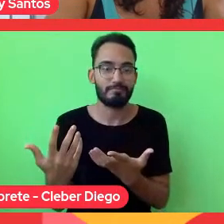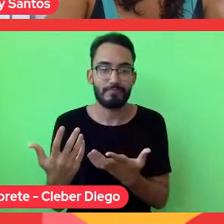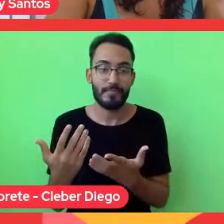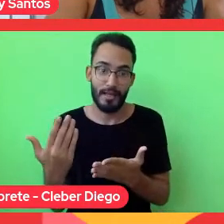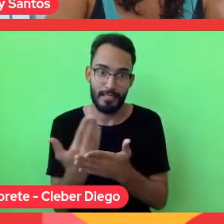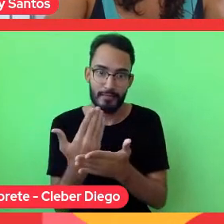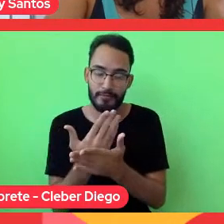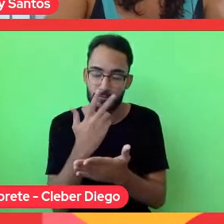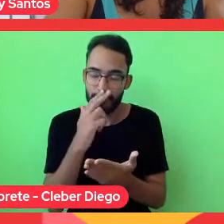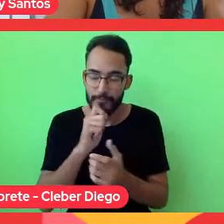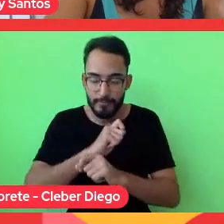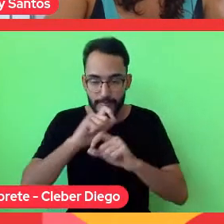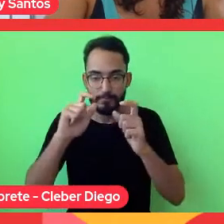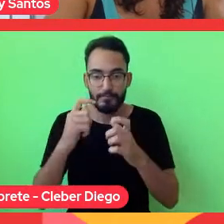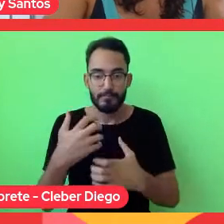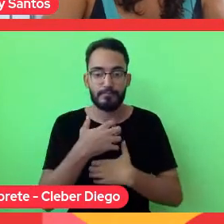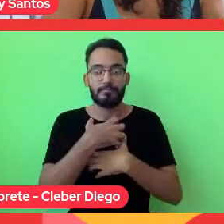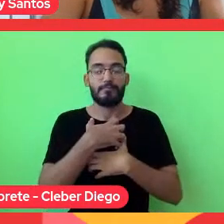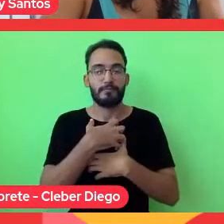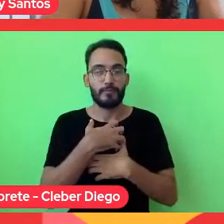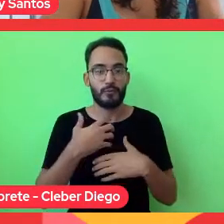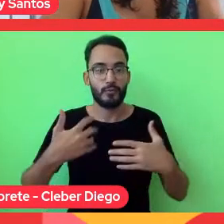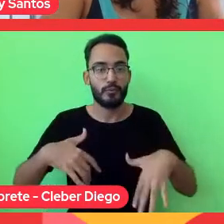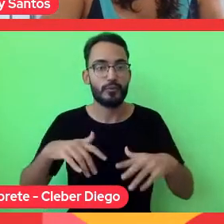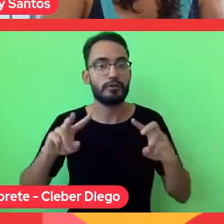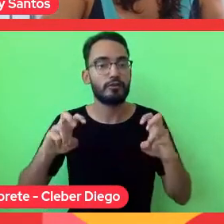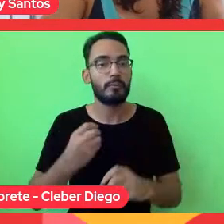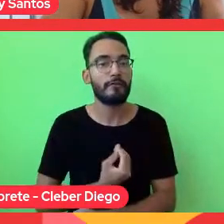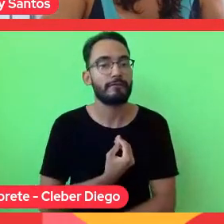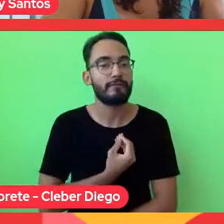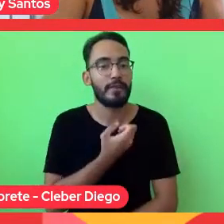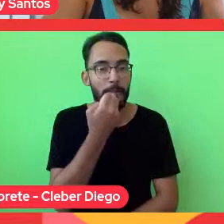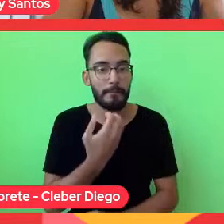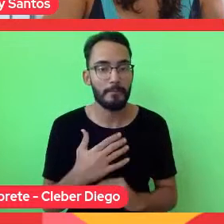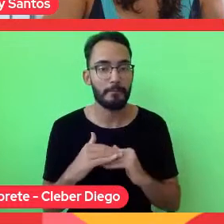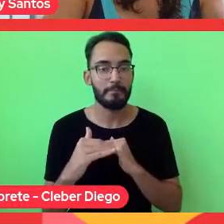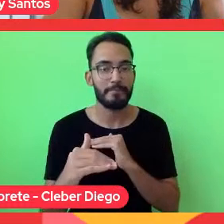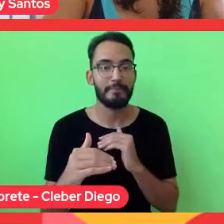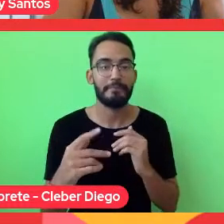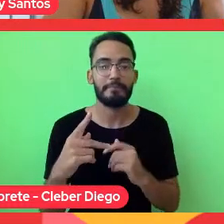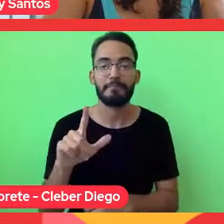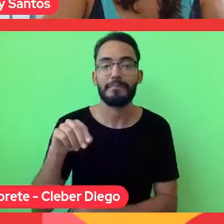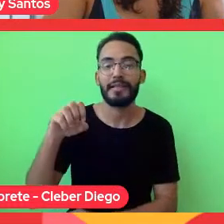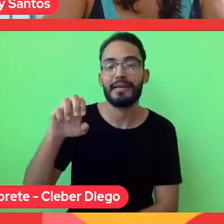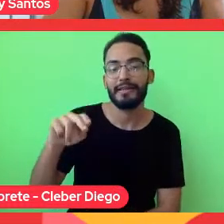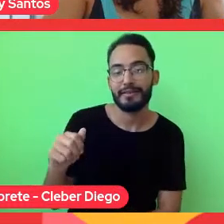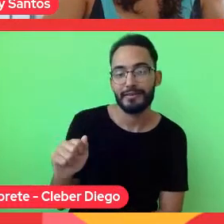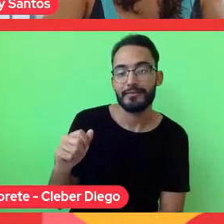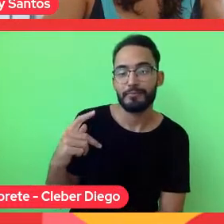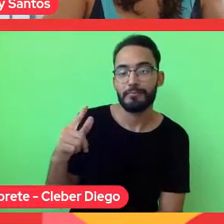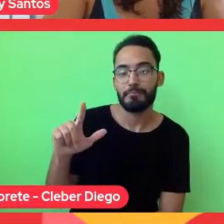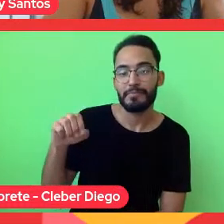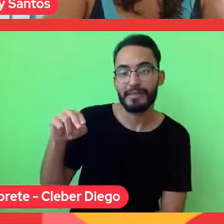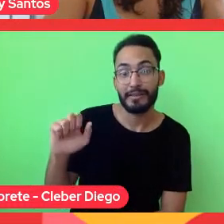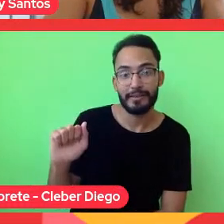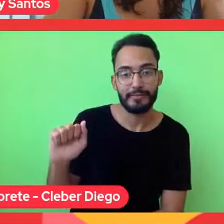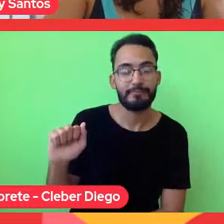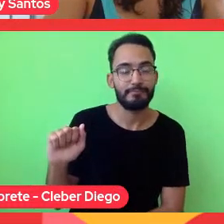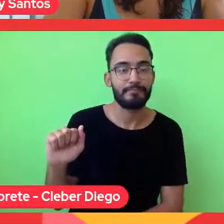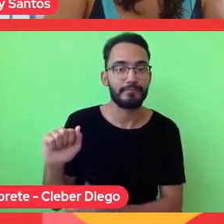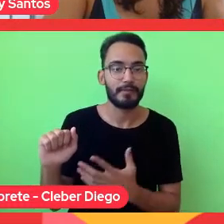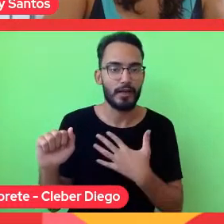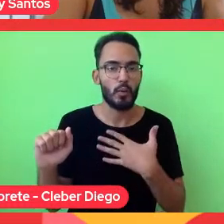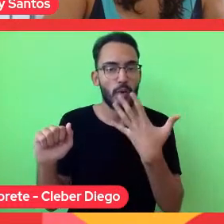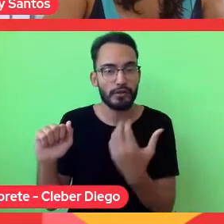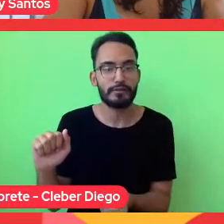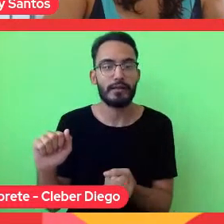despertar grande sobre uma vida plena, né? Também conectado aí com o que a gente estava falando, uma vida plena de assumir